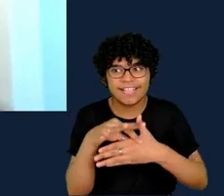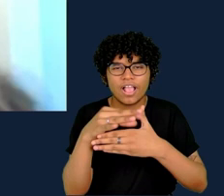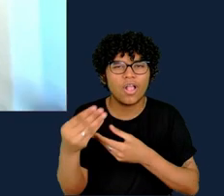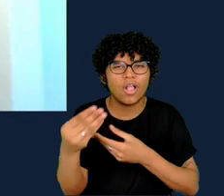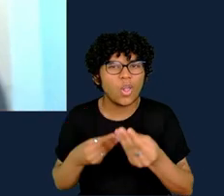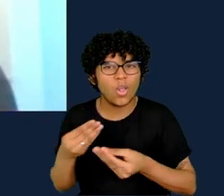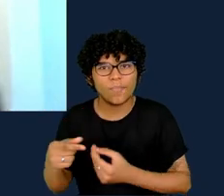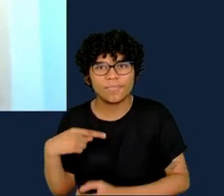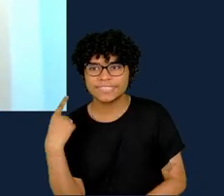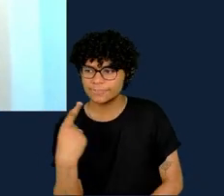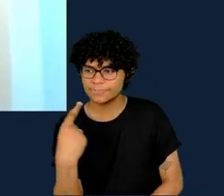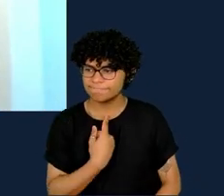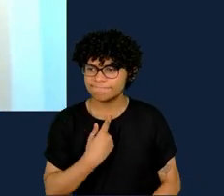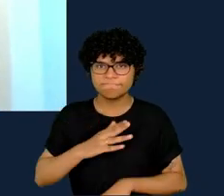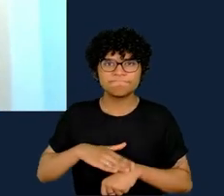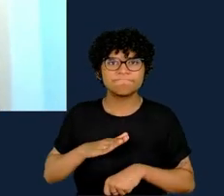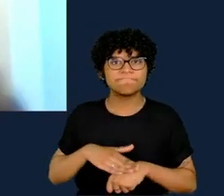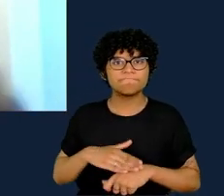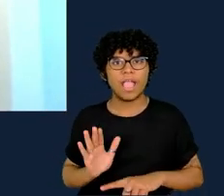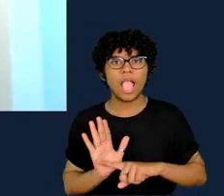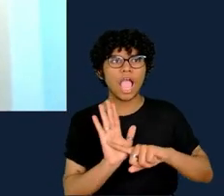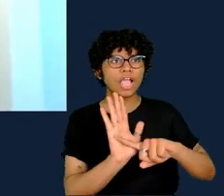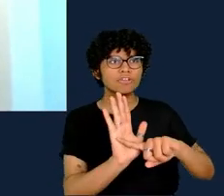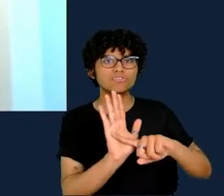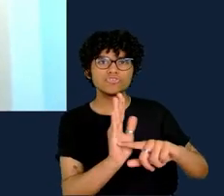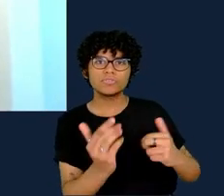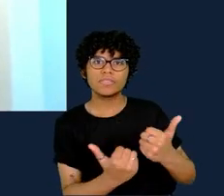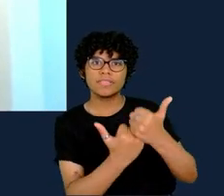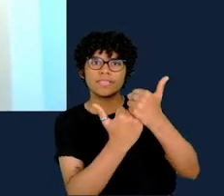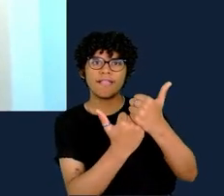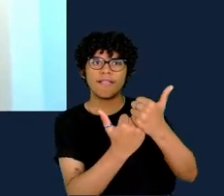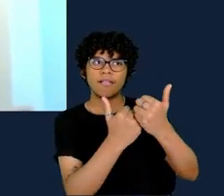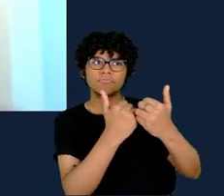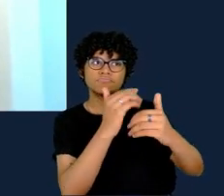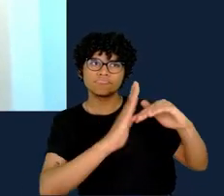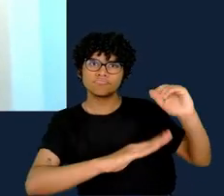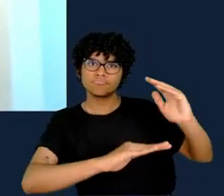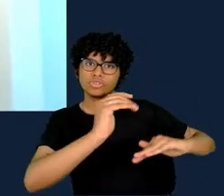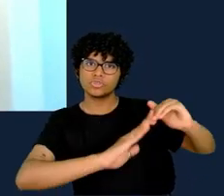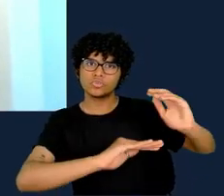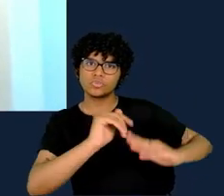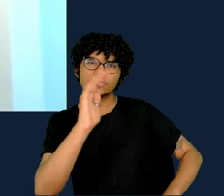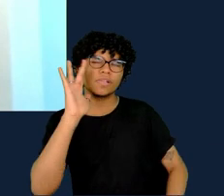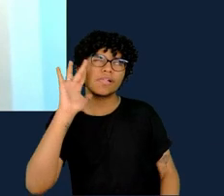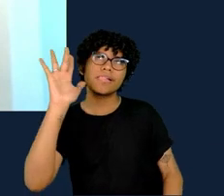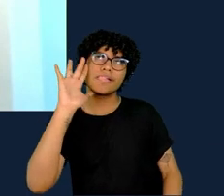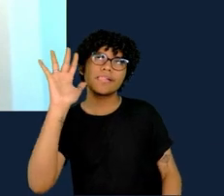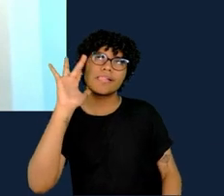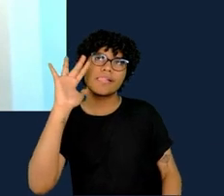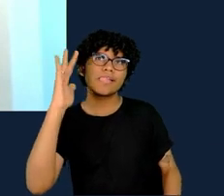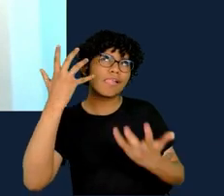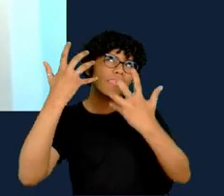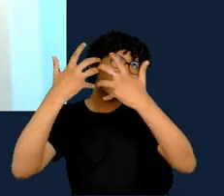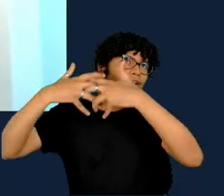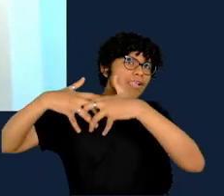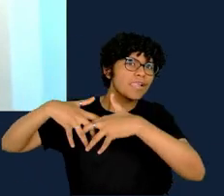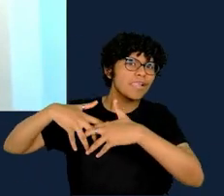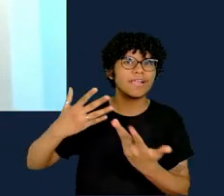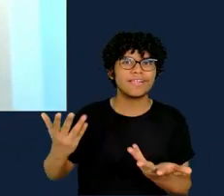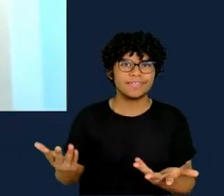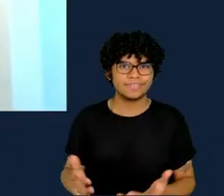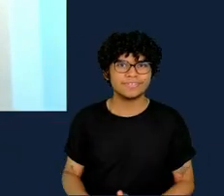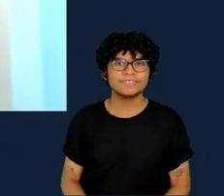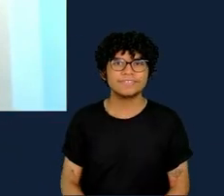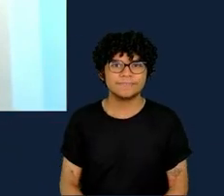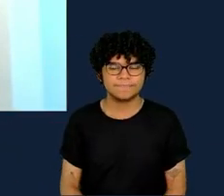para ajudar vocês a pensar, ou então, a gente, no caso, a gente